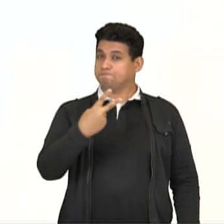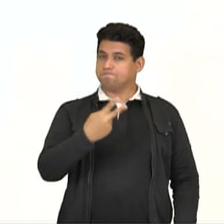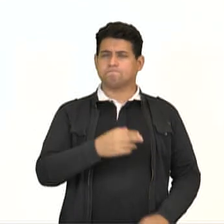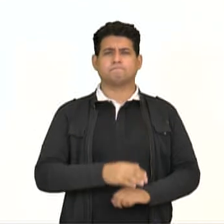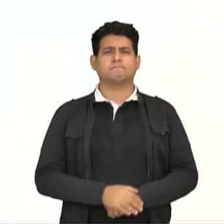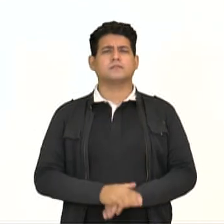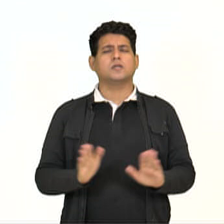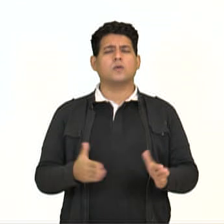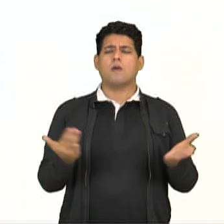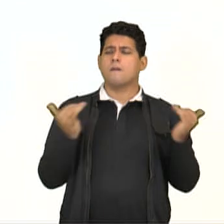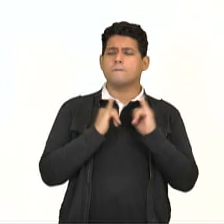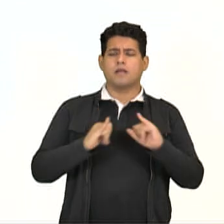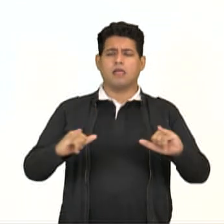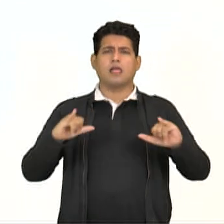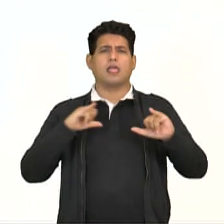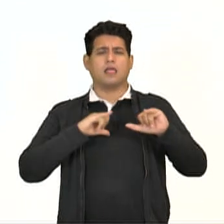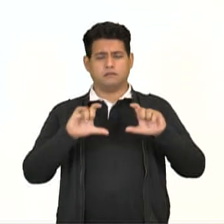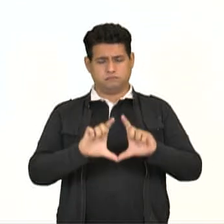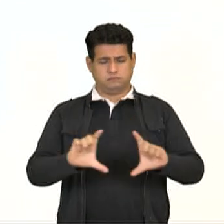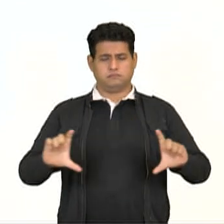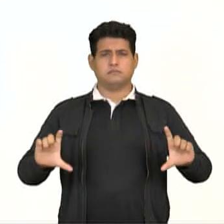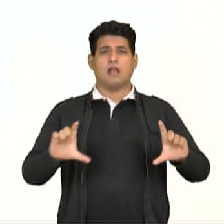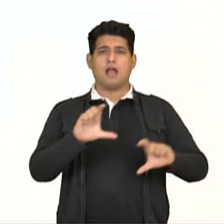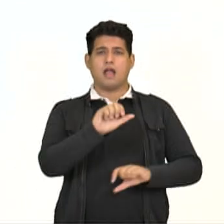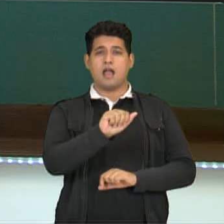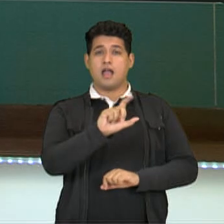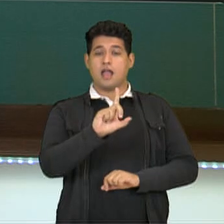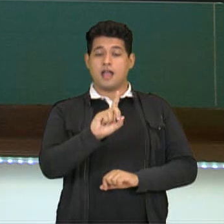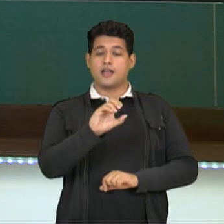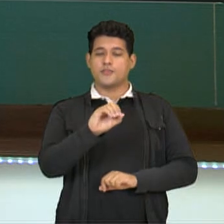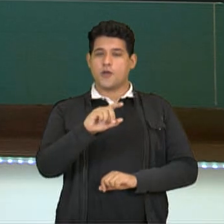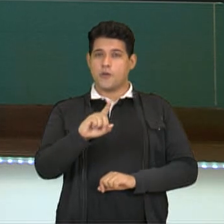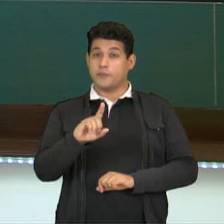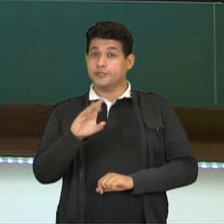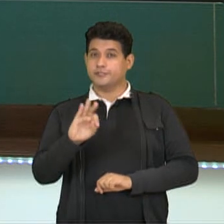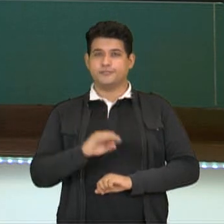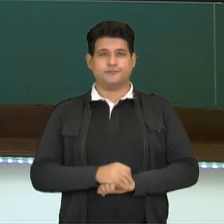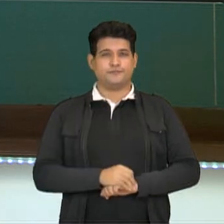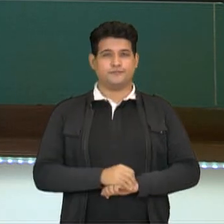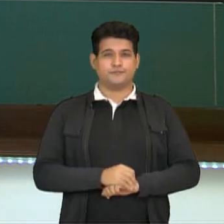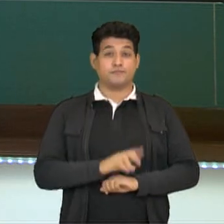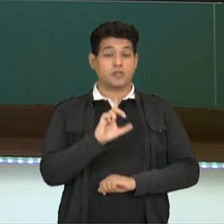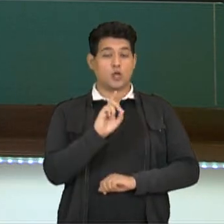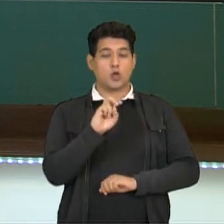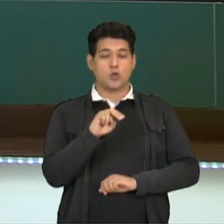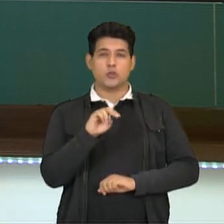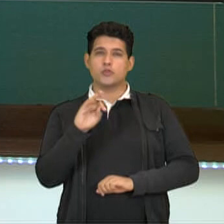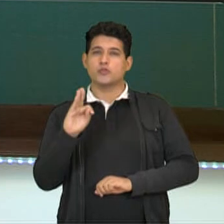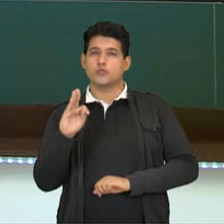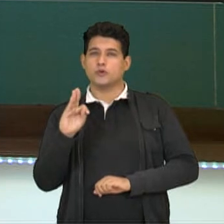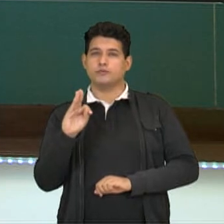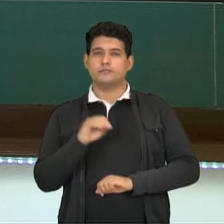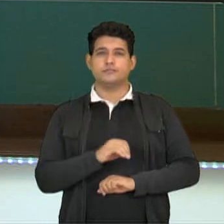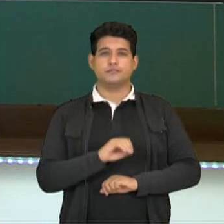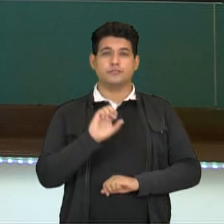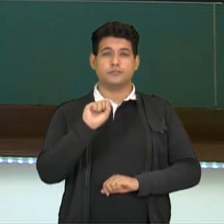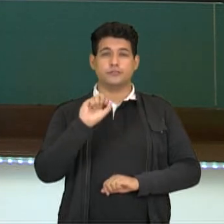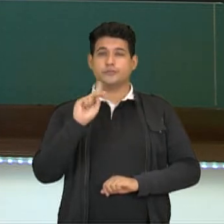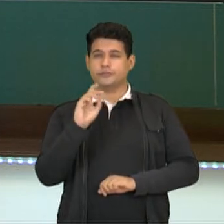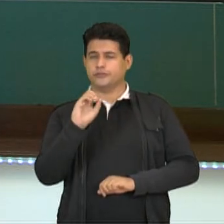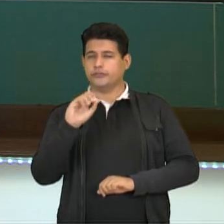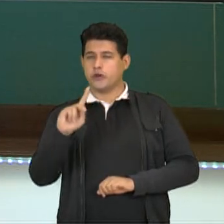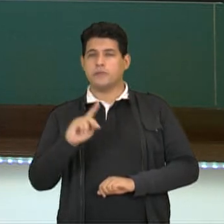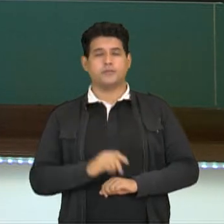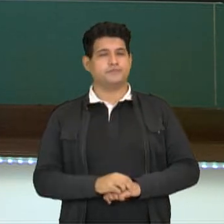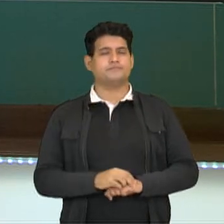Que mensagem o slogan Adopt, Don't Shop quer transmitir? Veja aqui, o slogan é aquela